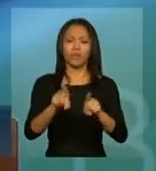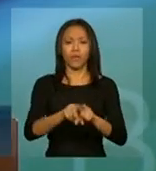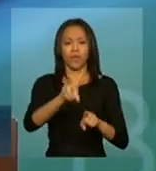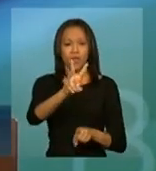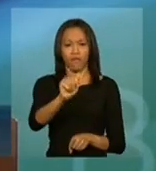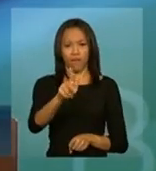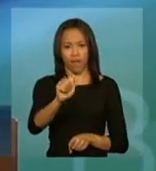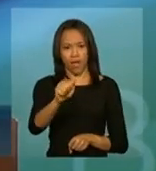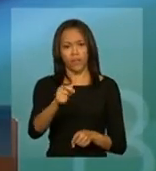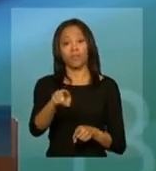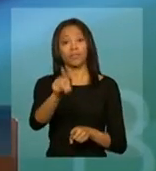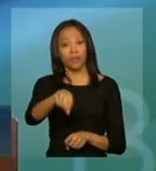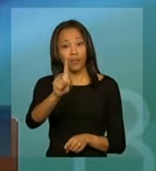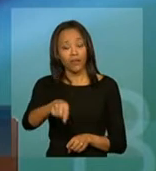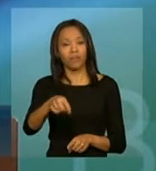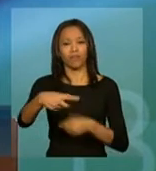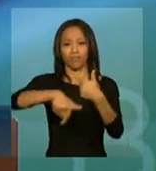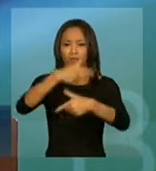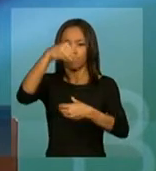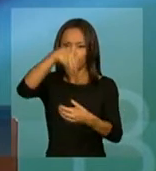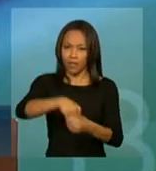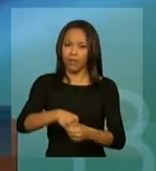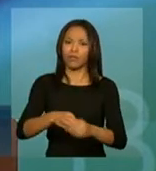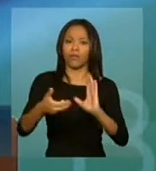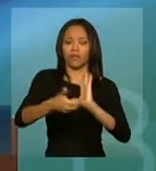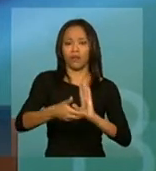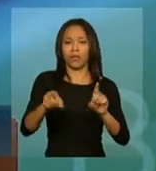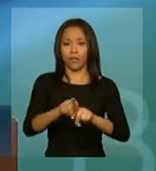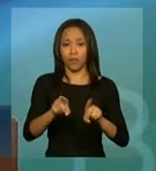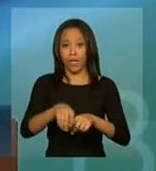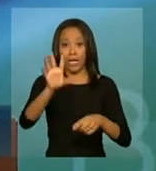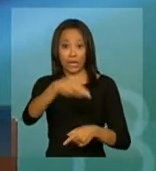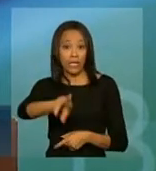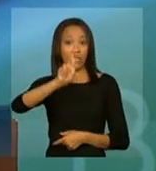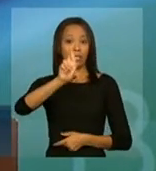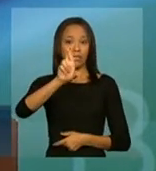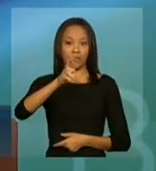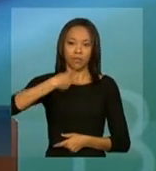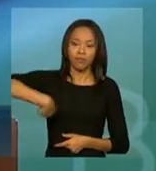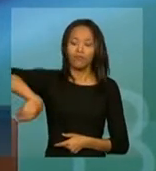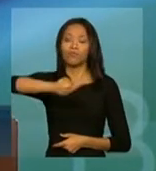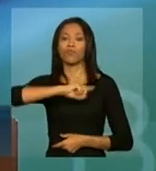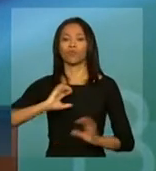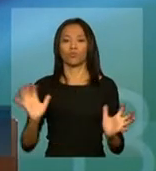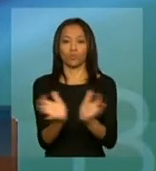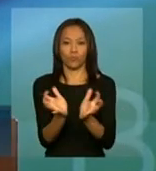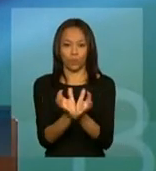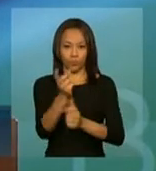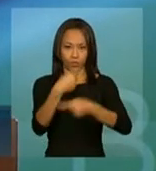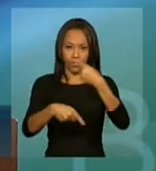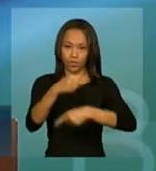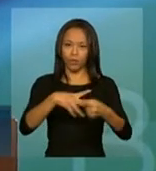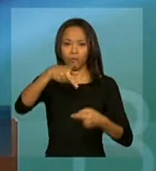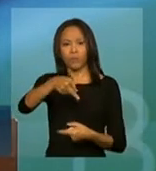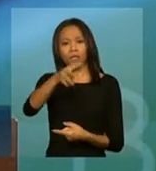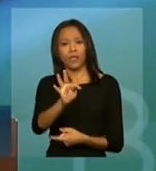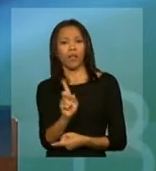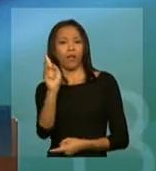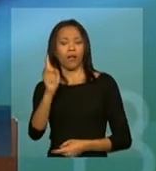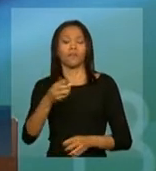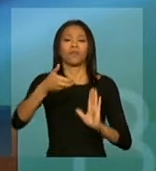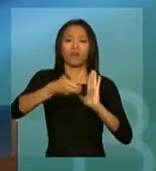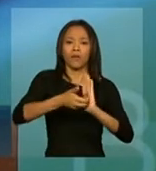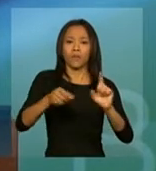vice-presidente da Câmara dos Deputados, Zé Guimarães, líder da nossa bancada, do PT na Câmara,